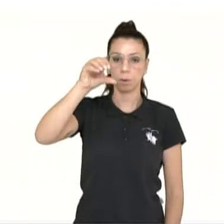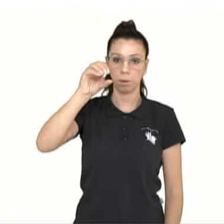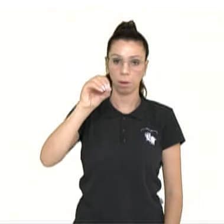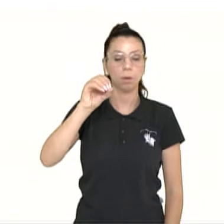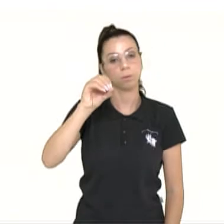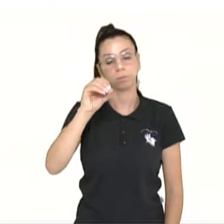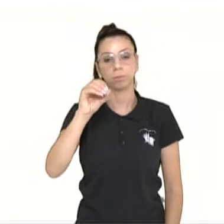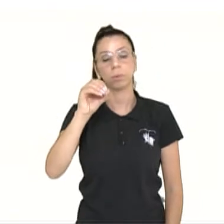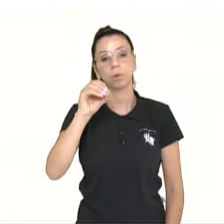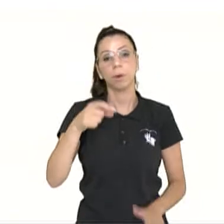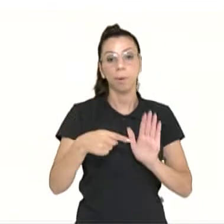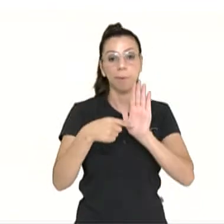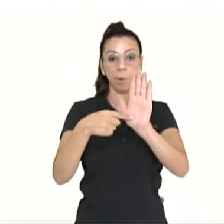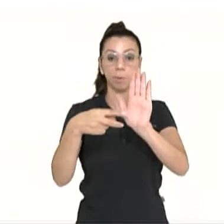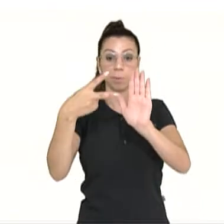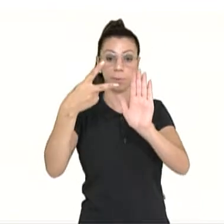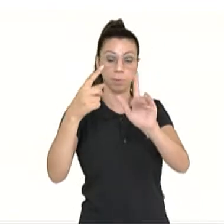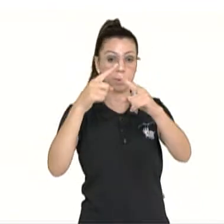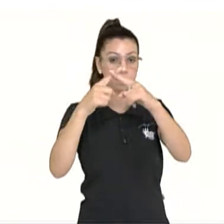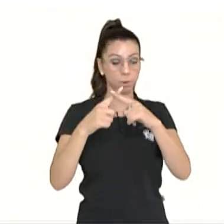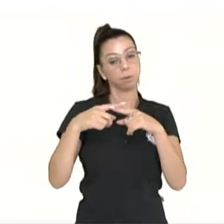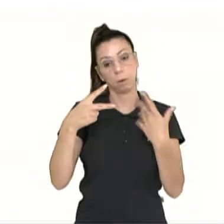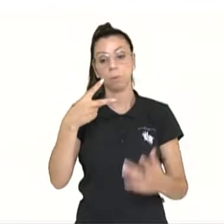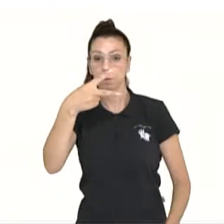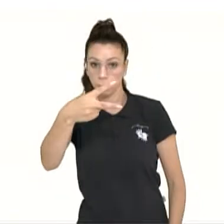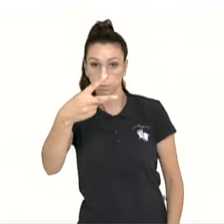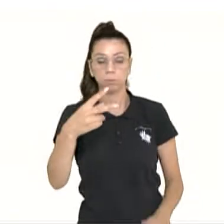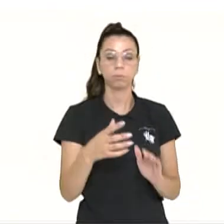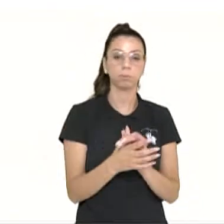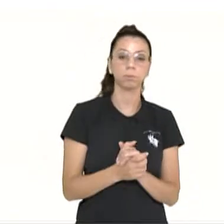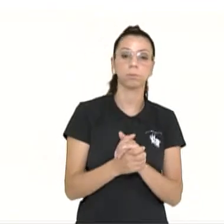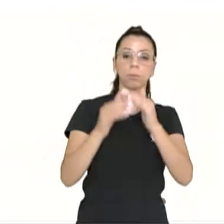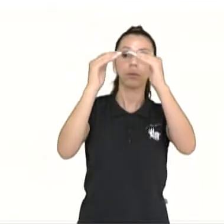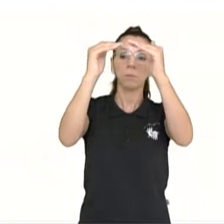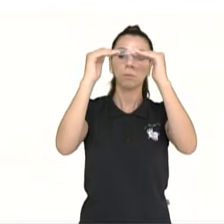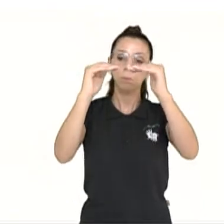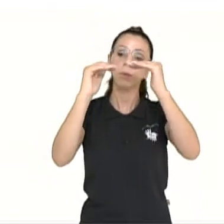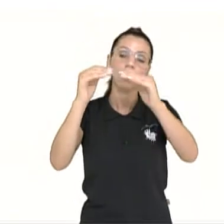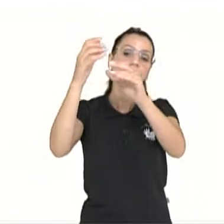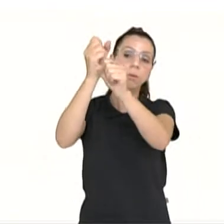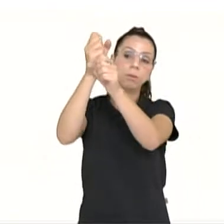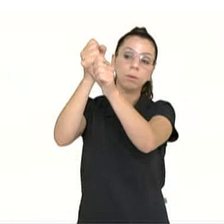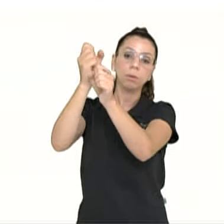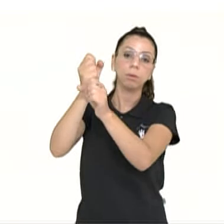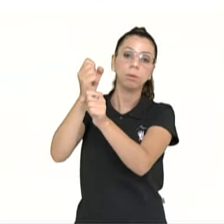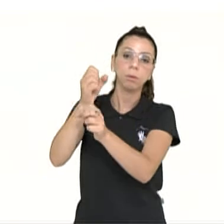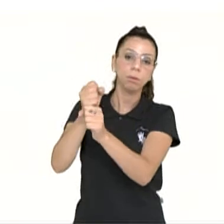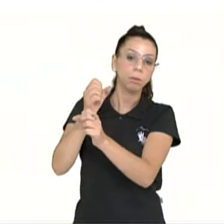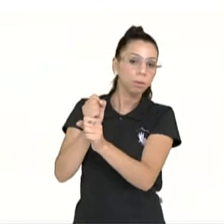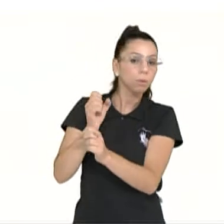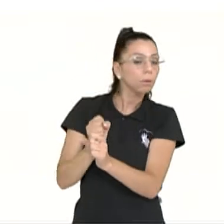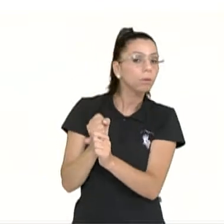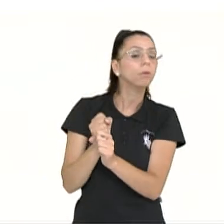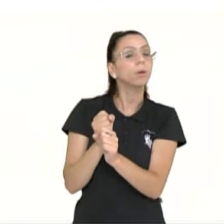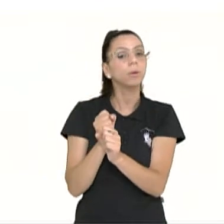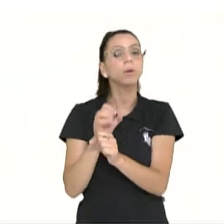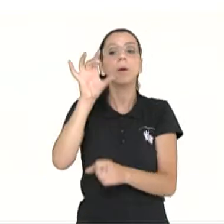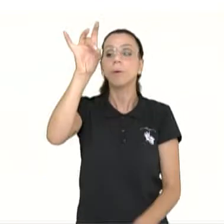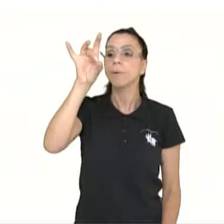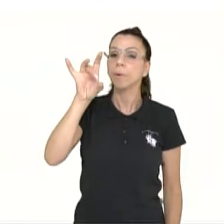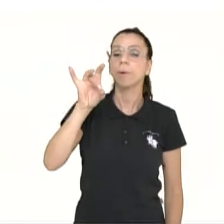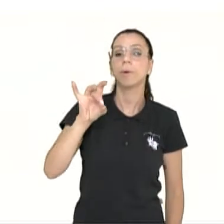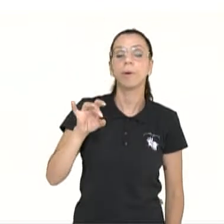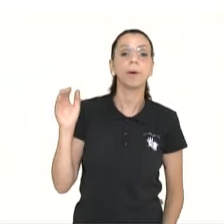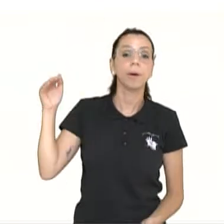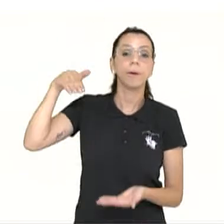2 vezes, são 2. Quando você passa para o próximo, você soma as frequências absolutas e vai obtendo cada uma delas